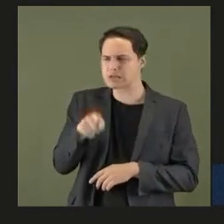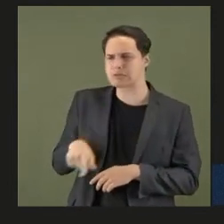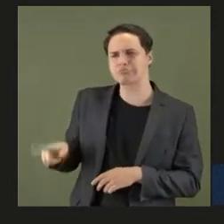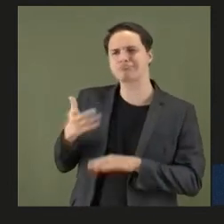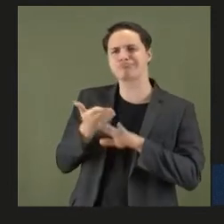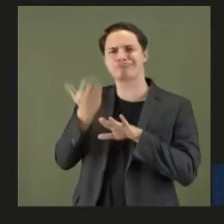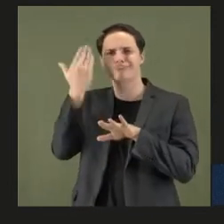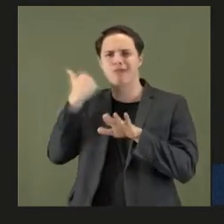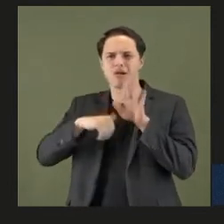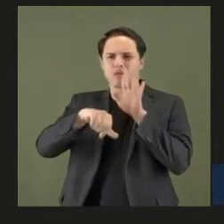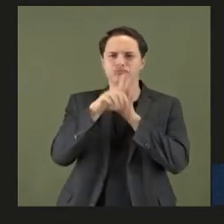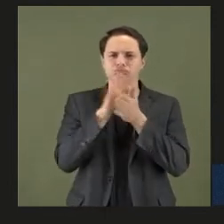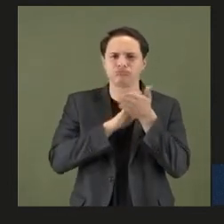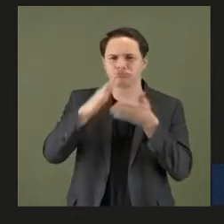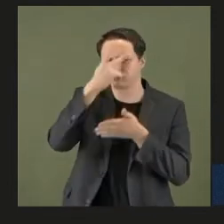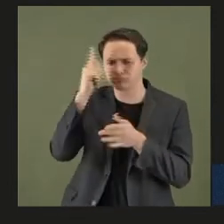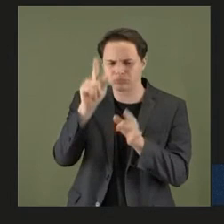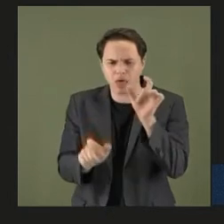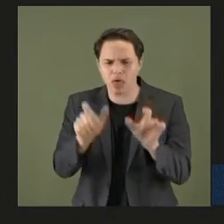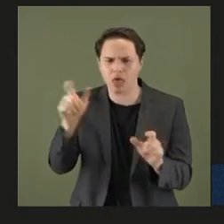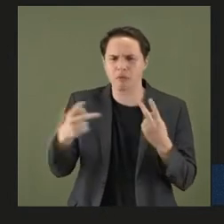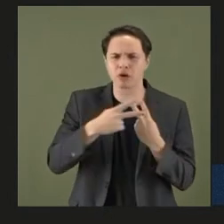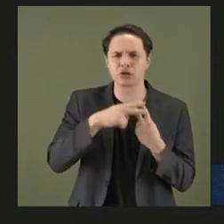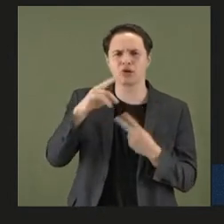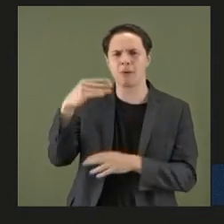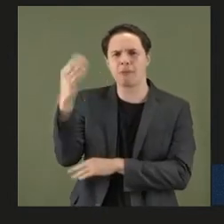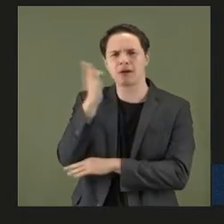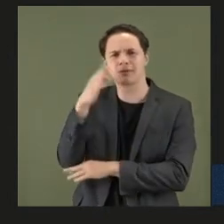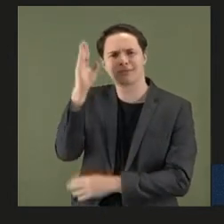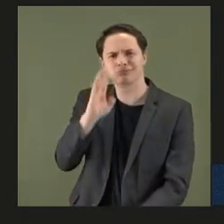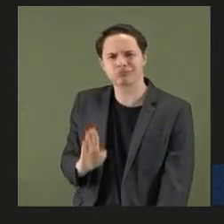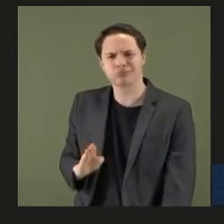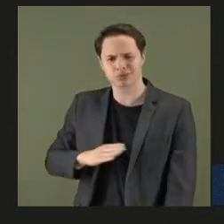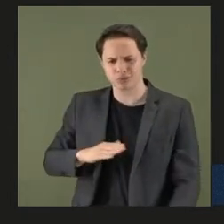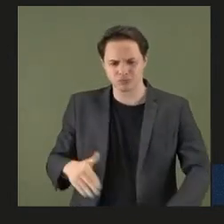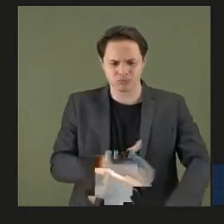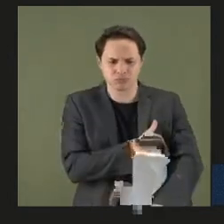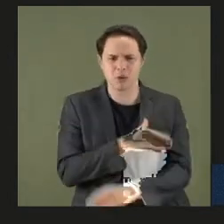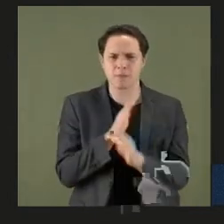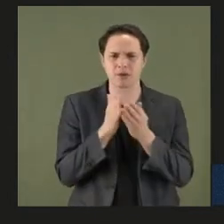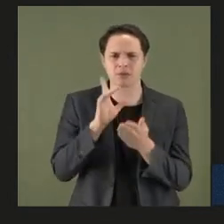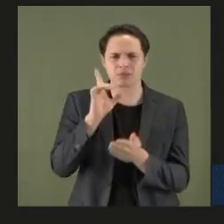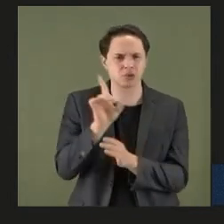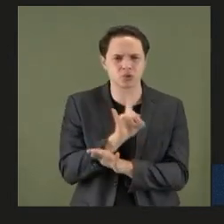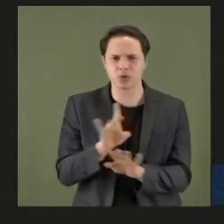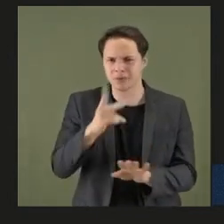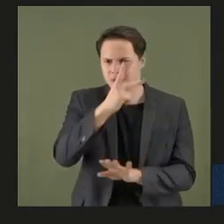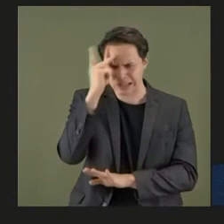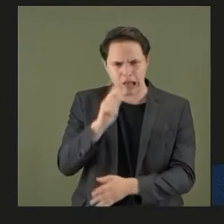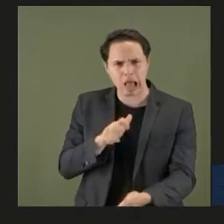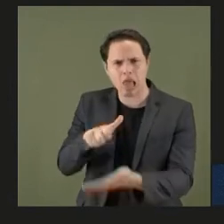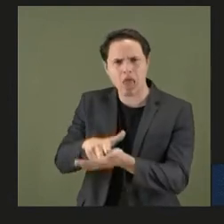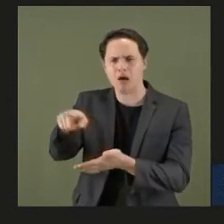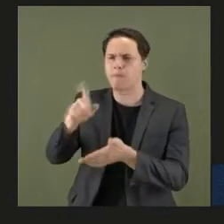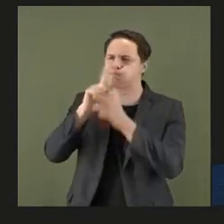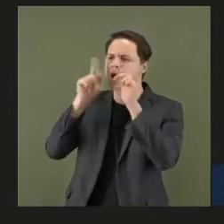antecedente criminal, pessoas detidas portando apenas uma bandeira do Brasil e uma Bíblia. todos condenados sumariamente